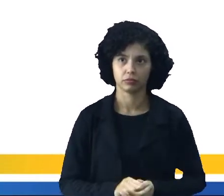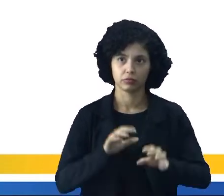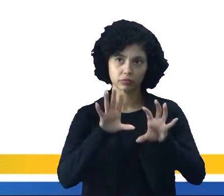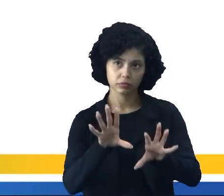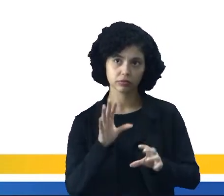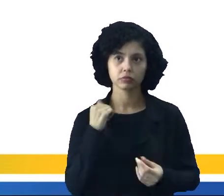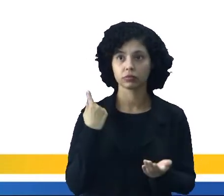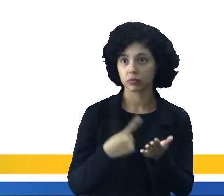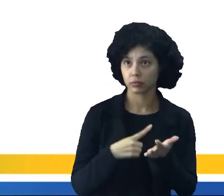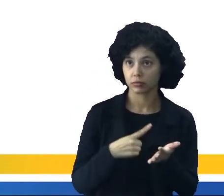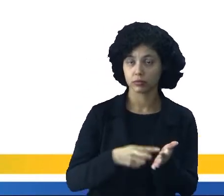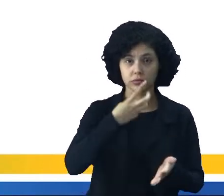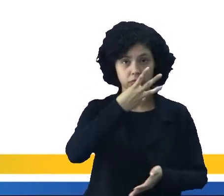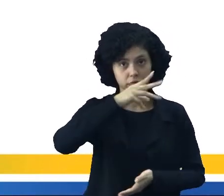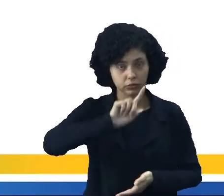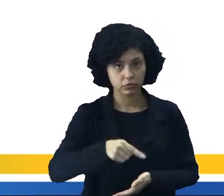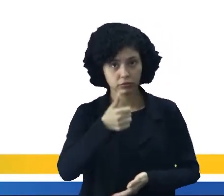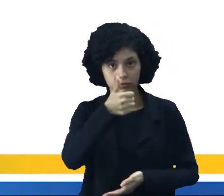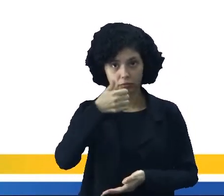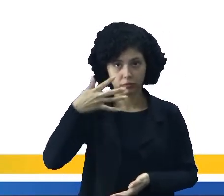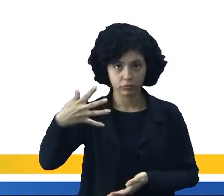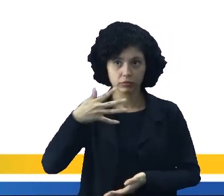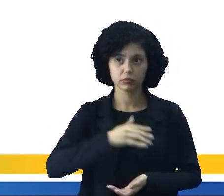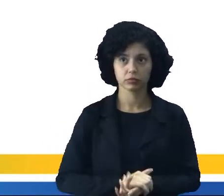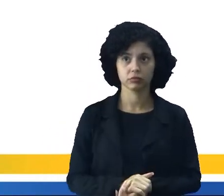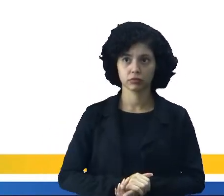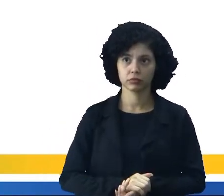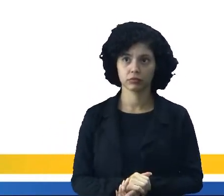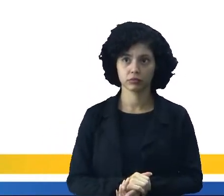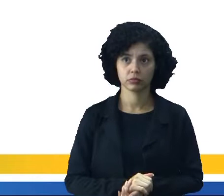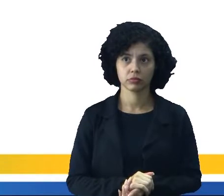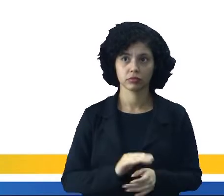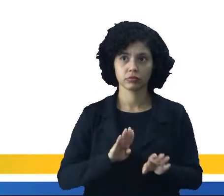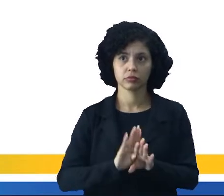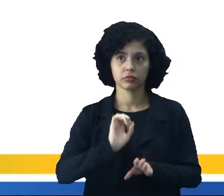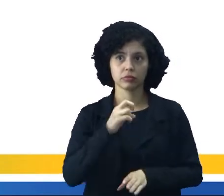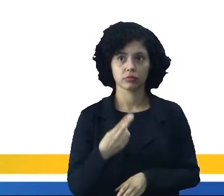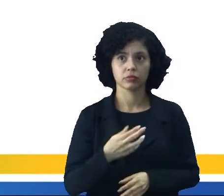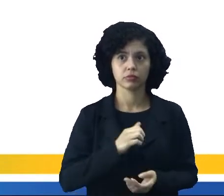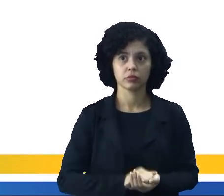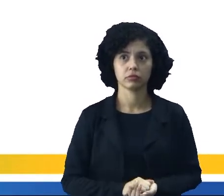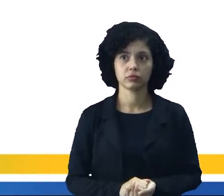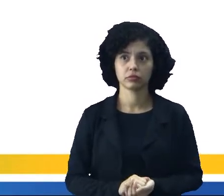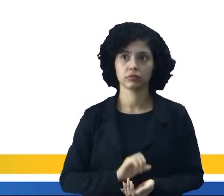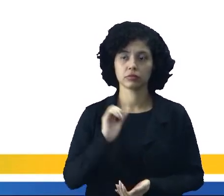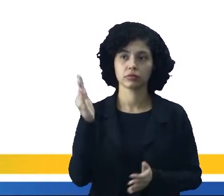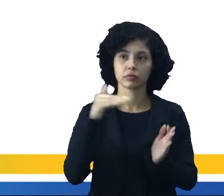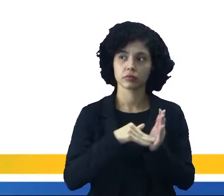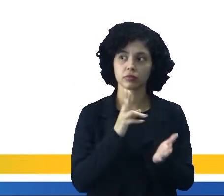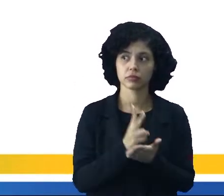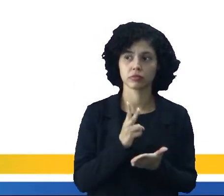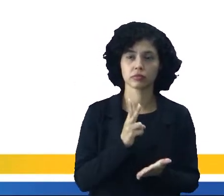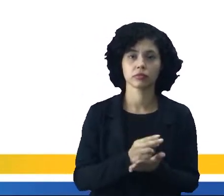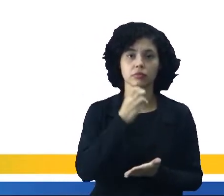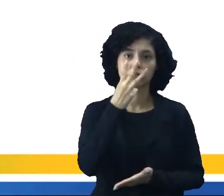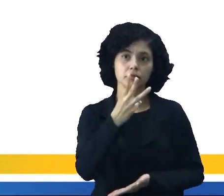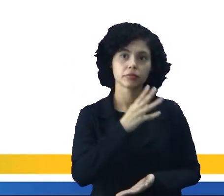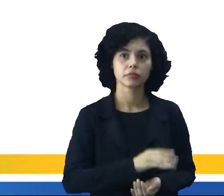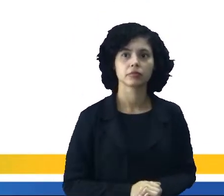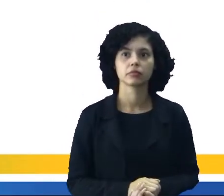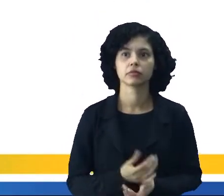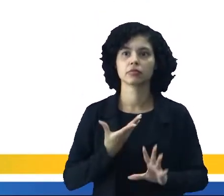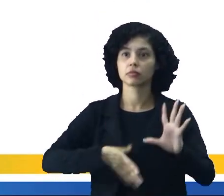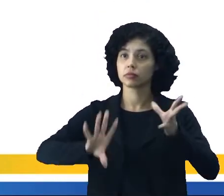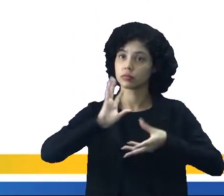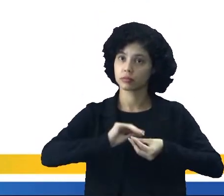sendo comum considerá-la igual a 3,4 ou 3,1 ou até mesmo três